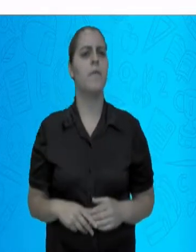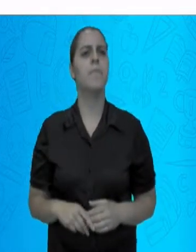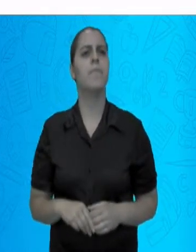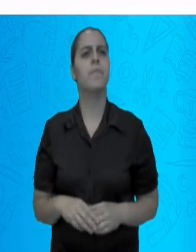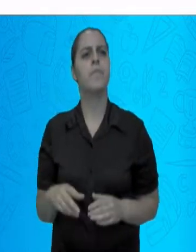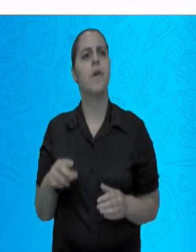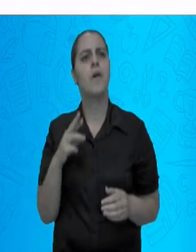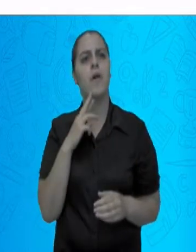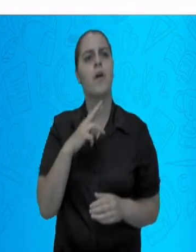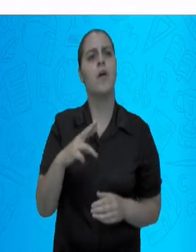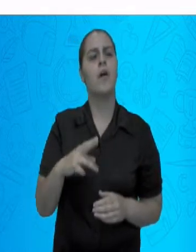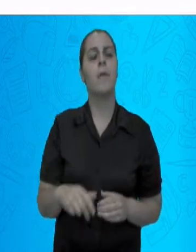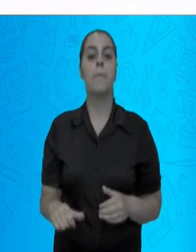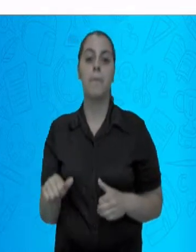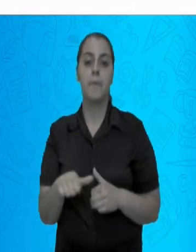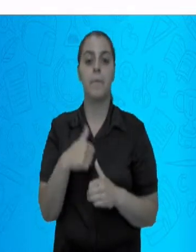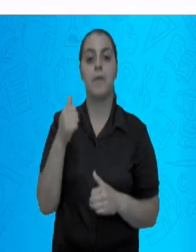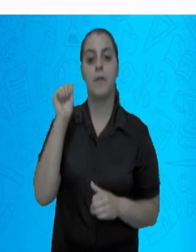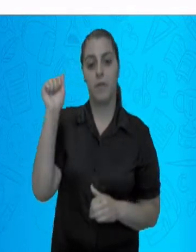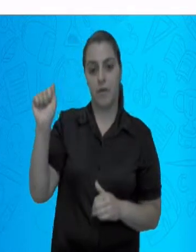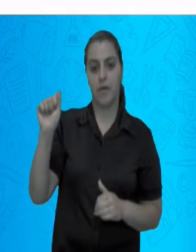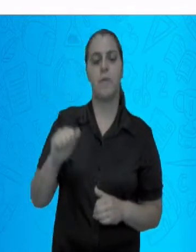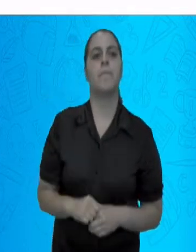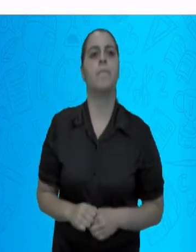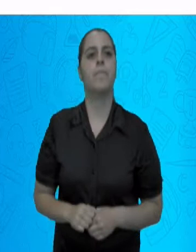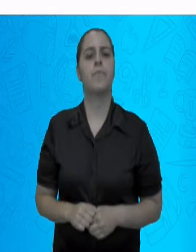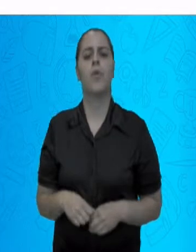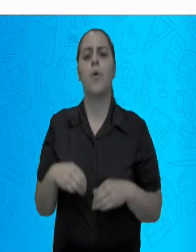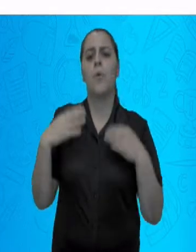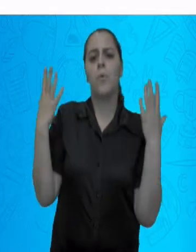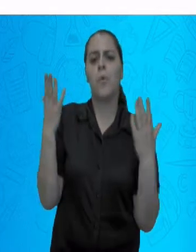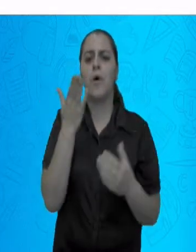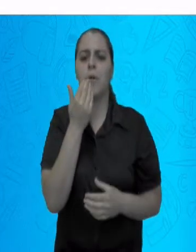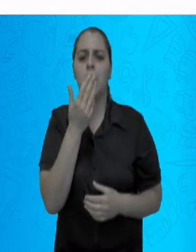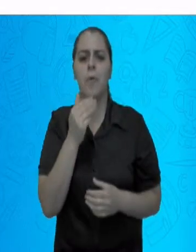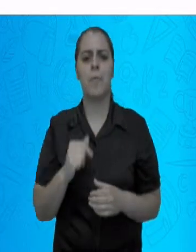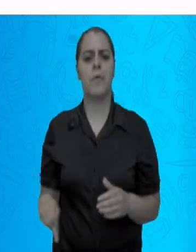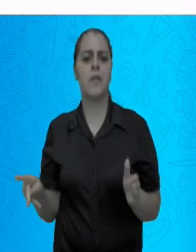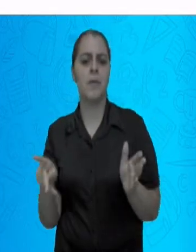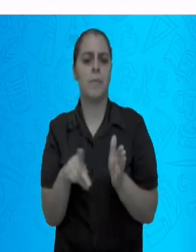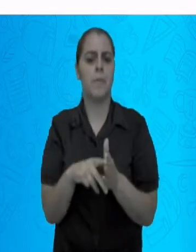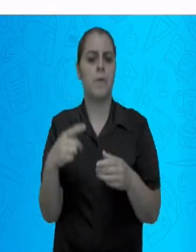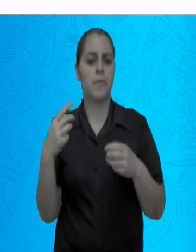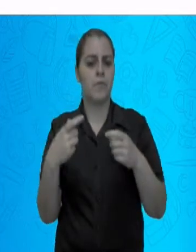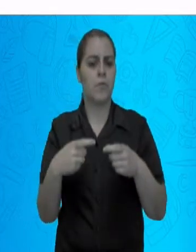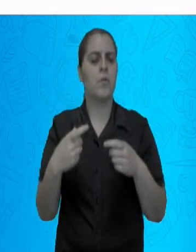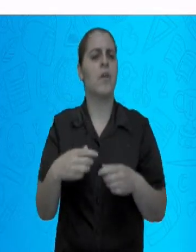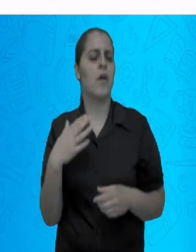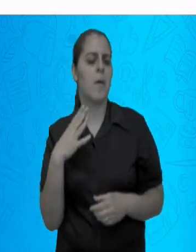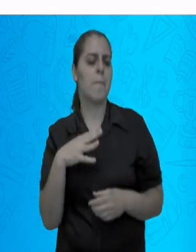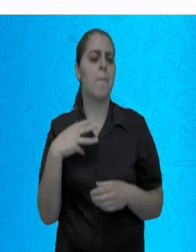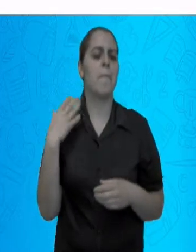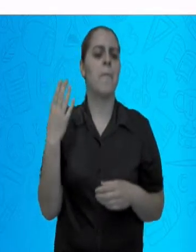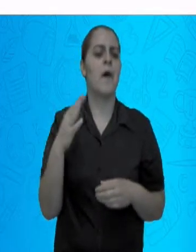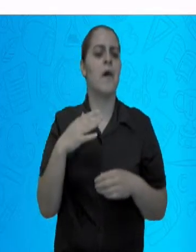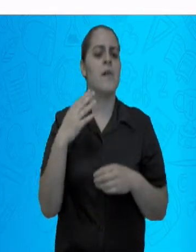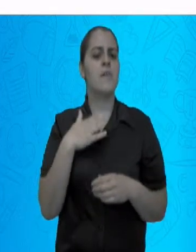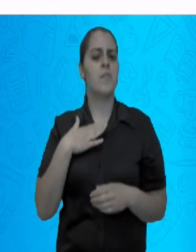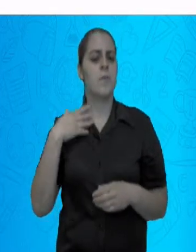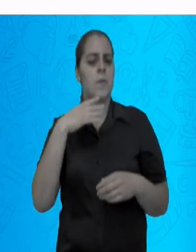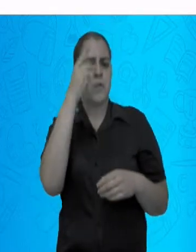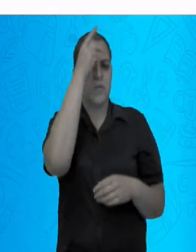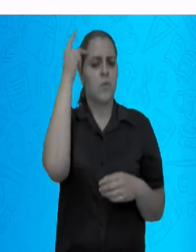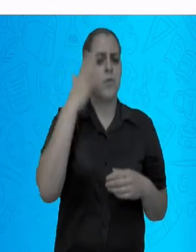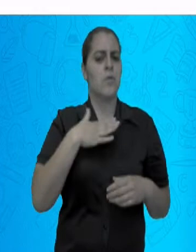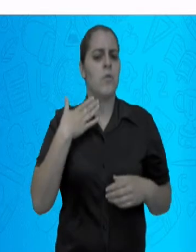responder. Letra A, qual a comida típica teve o maior número de